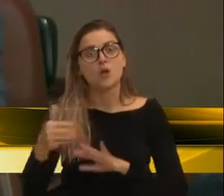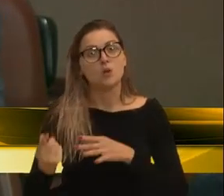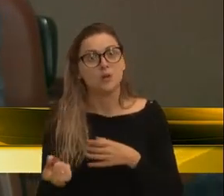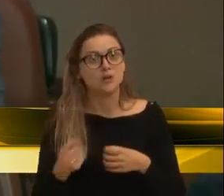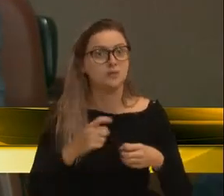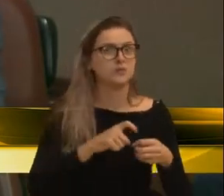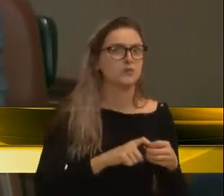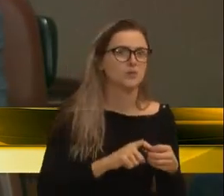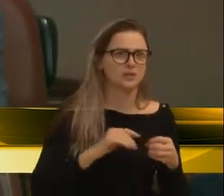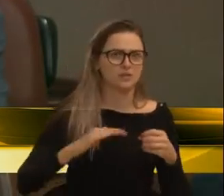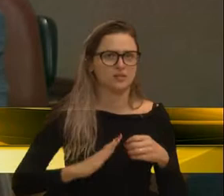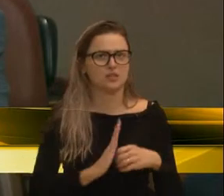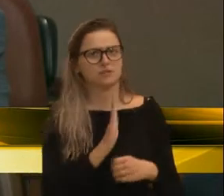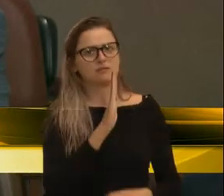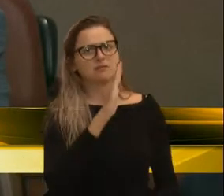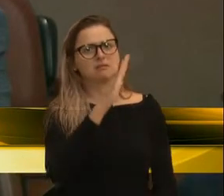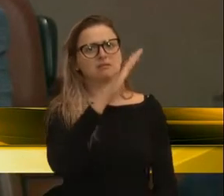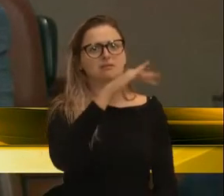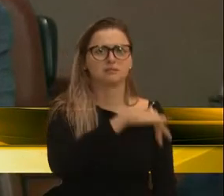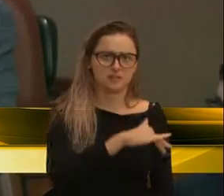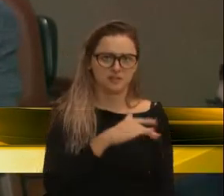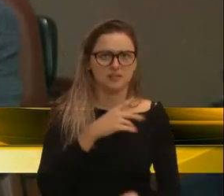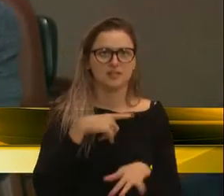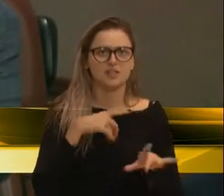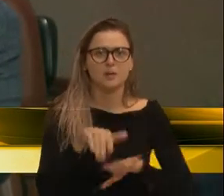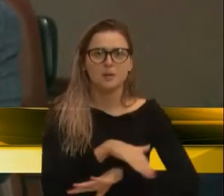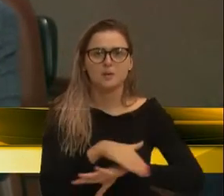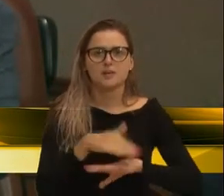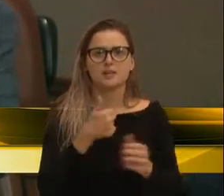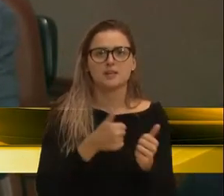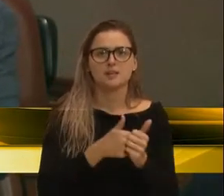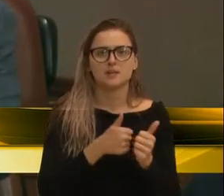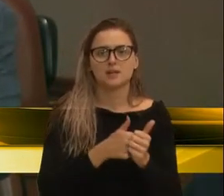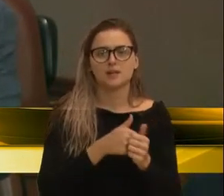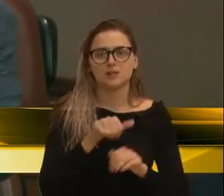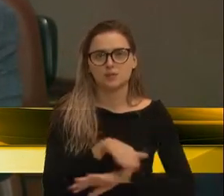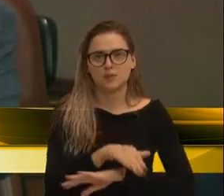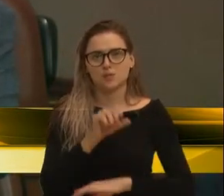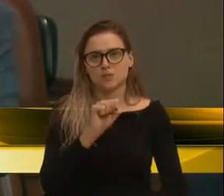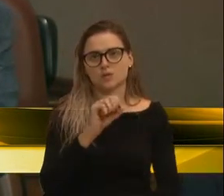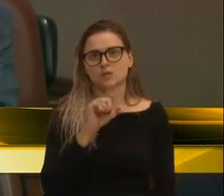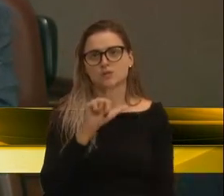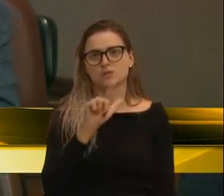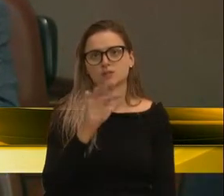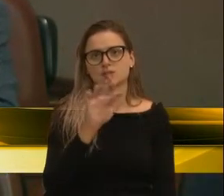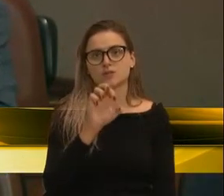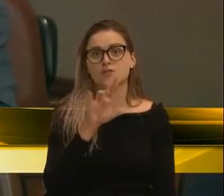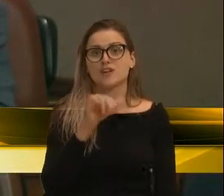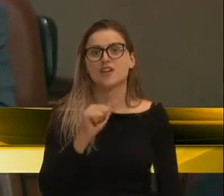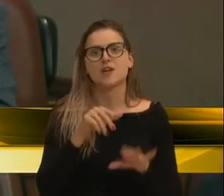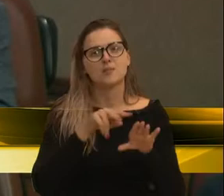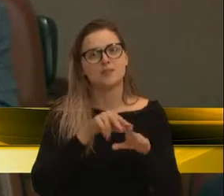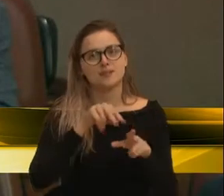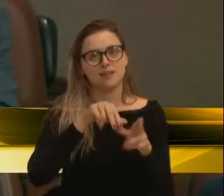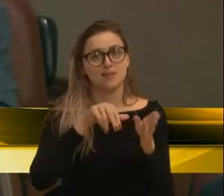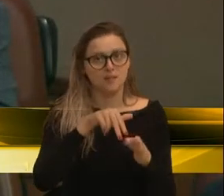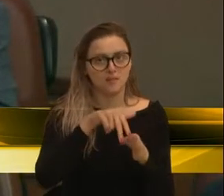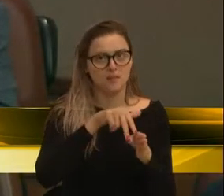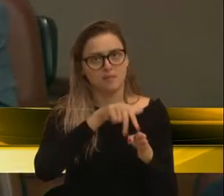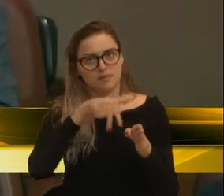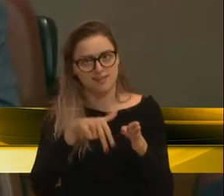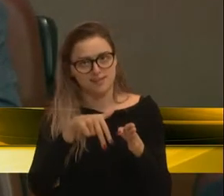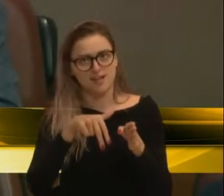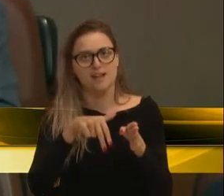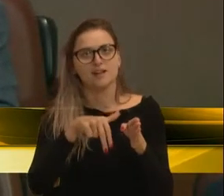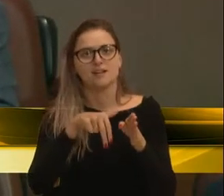para o bairro Cruzeiro, aí tinha um morrinho do Travessão Soferino lá, que era, aí não tinha como, né? Tinha que descer da bicicleta e empurrar, né?